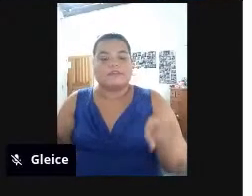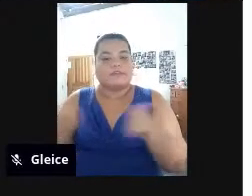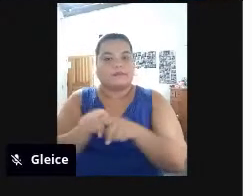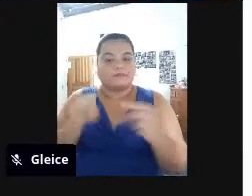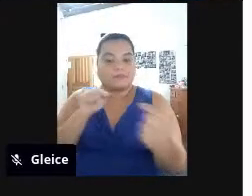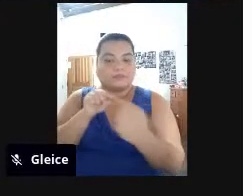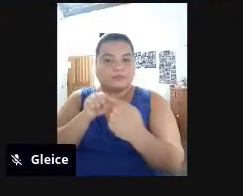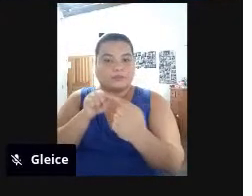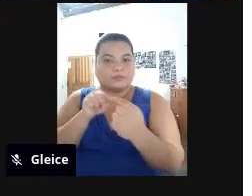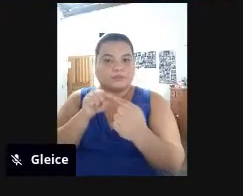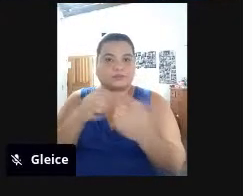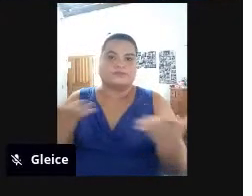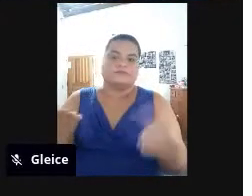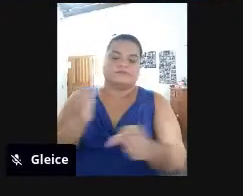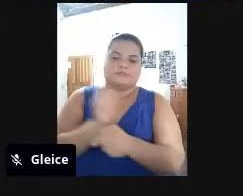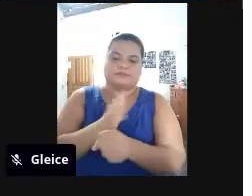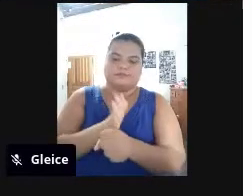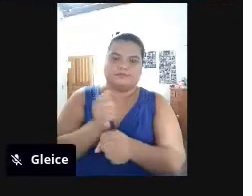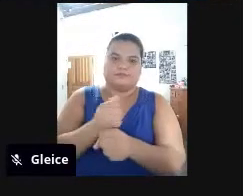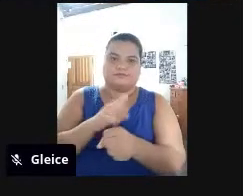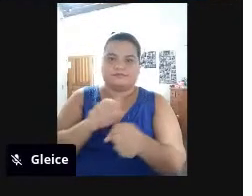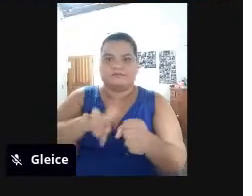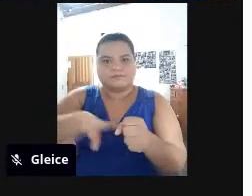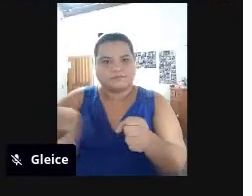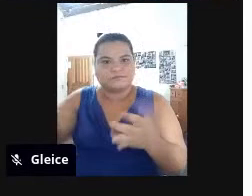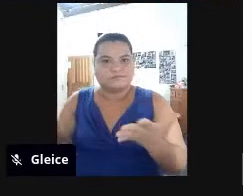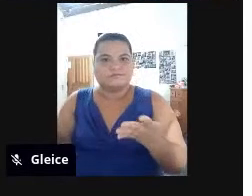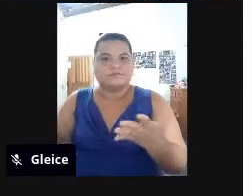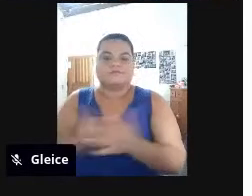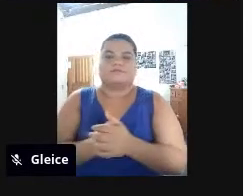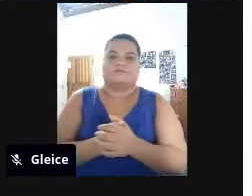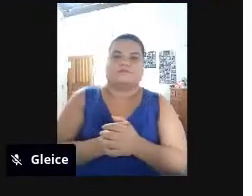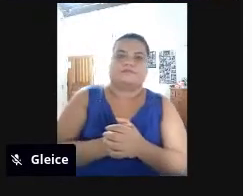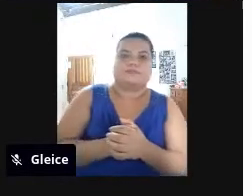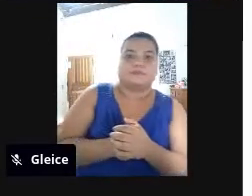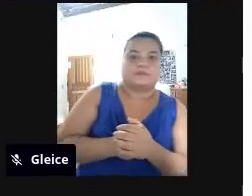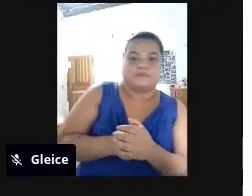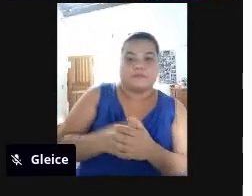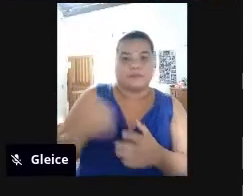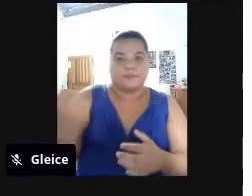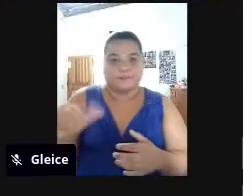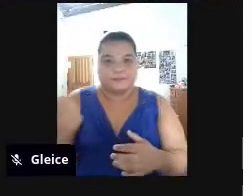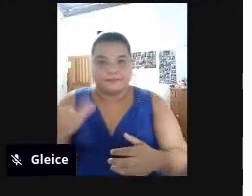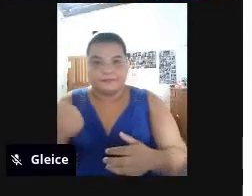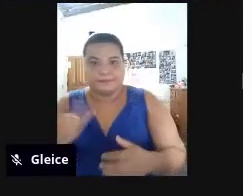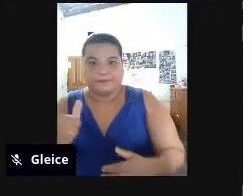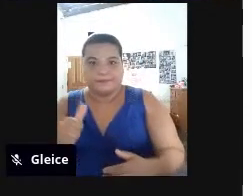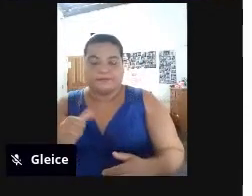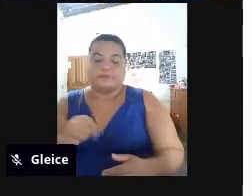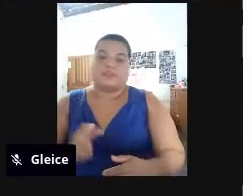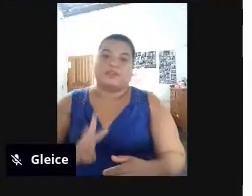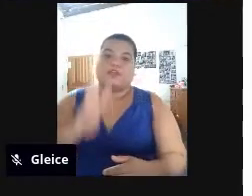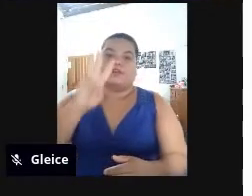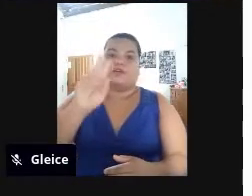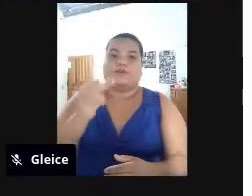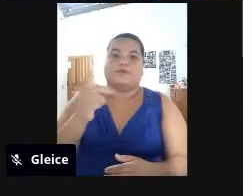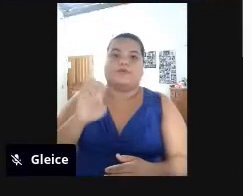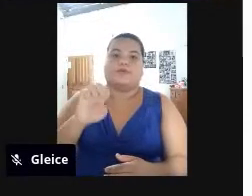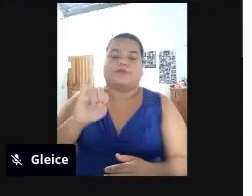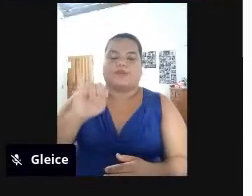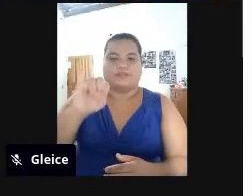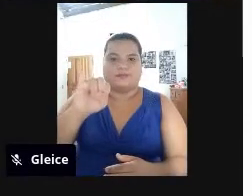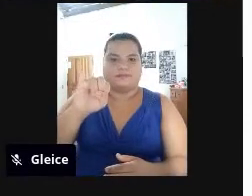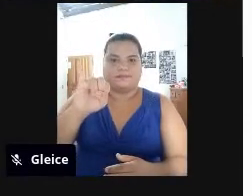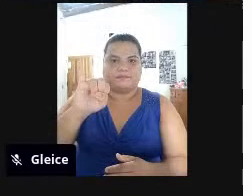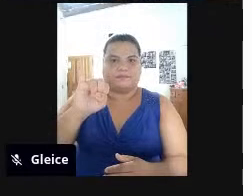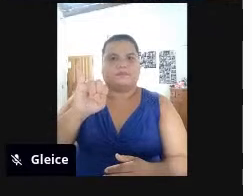as leguminosas. Então, vejam aqui, quando a gente avalia o whey protein isolado, ele tem uma ótima quantidade de